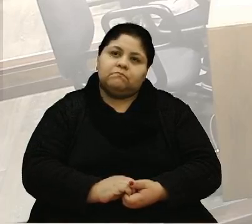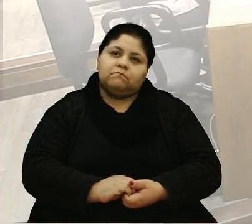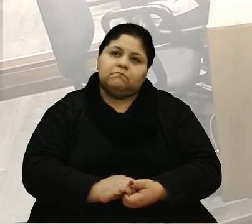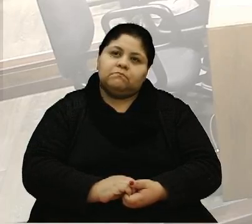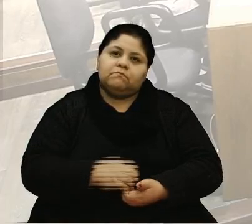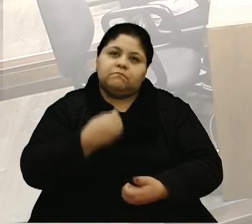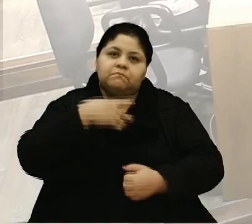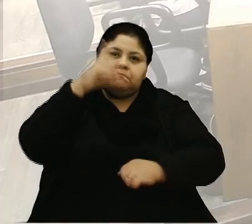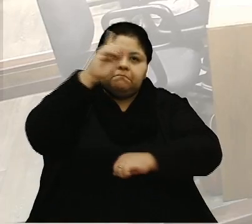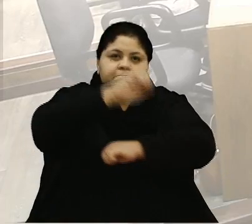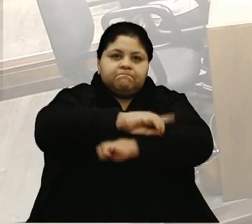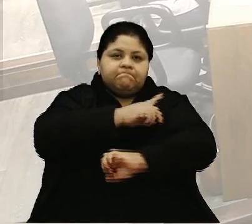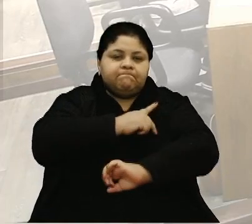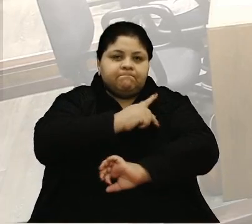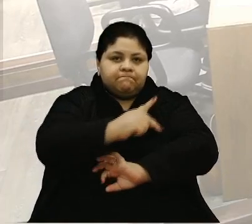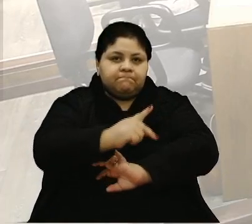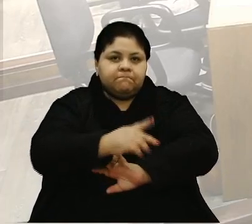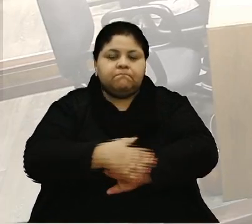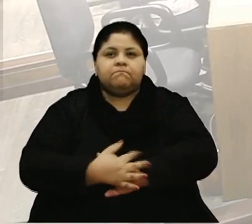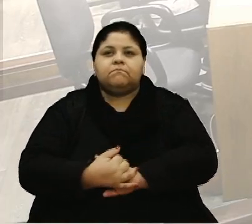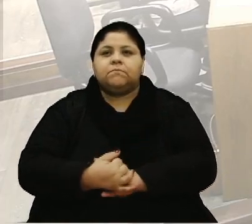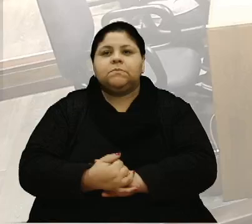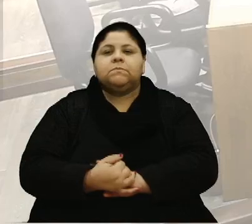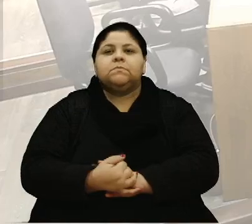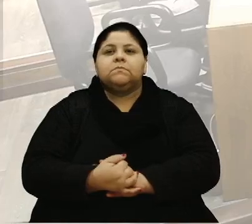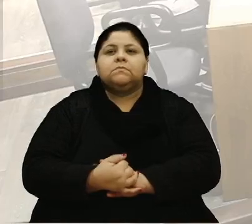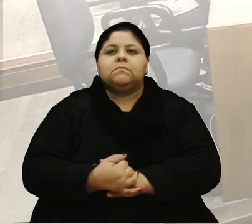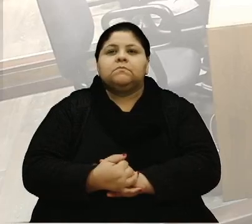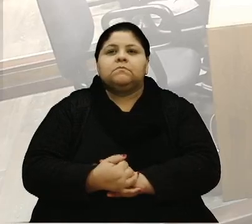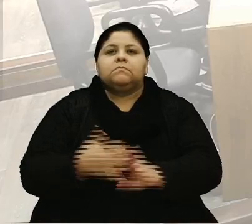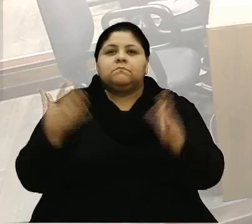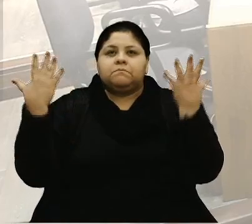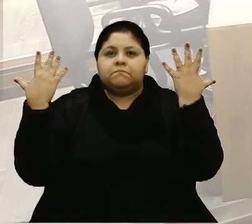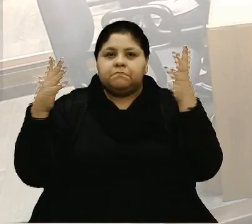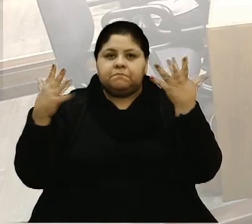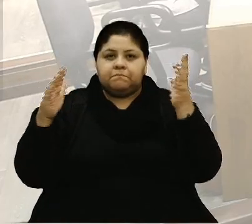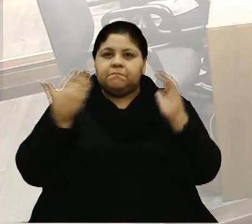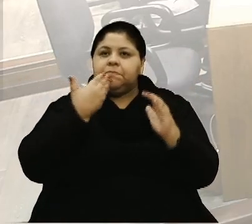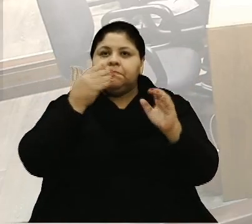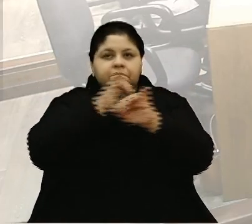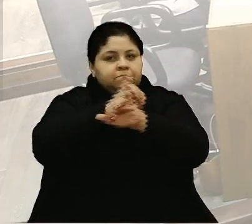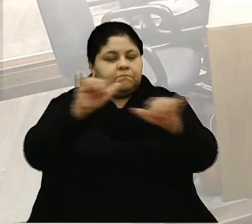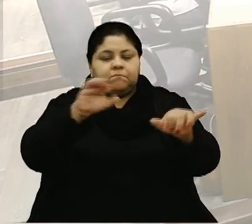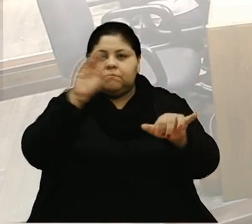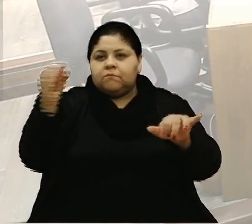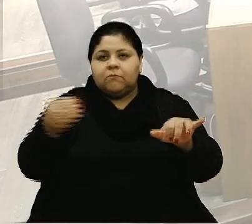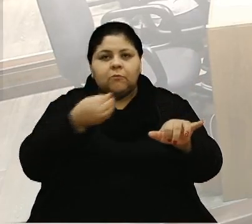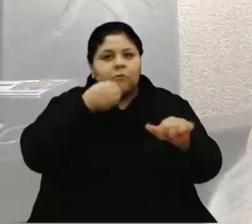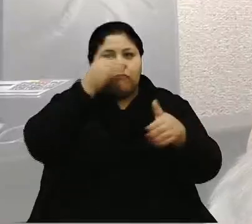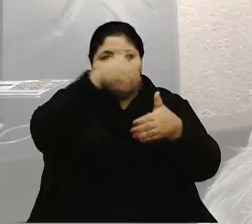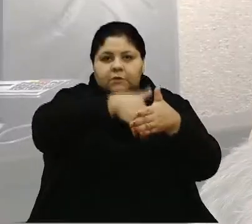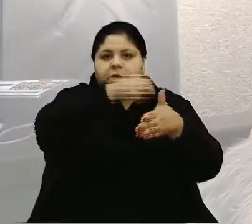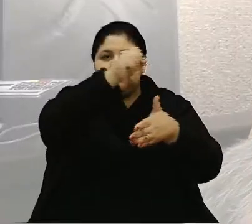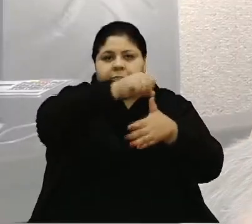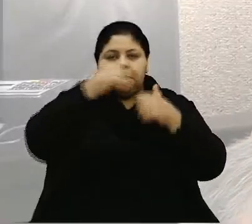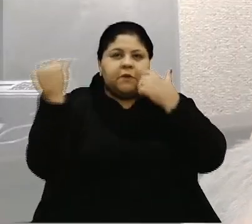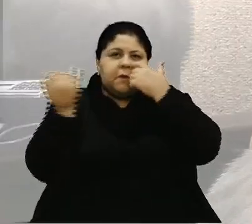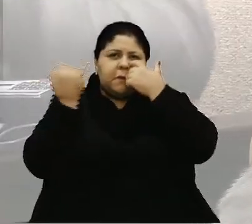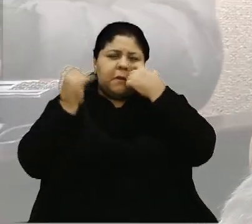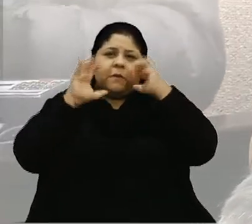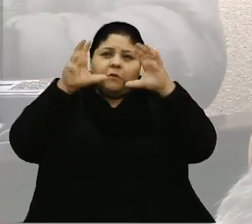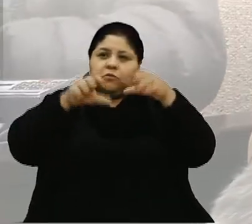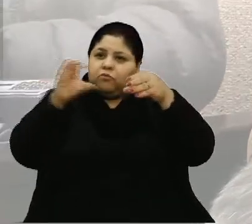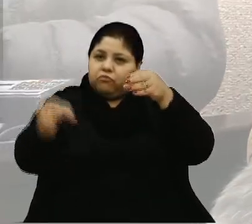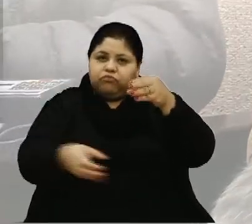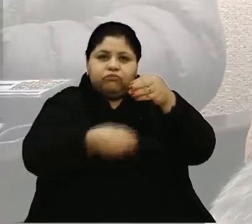Bom dia, presidente. Bom dia, colegas. Parabéns pelo pedido de informação. Com certeza vamos votar de acordo. É importante, tudo que é para